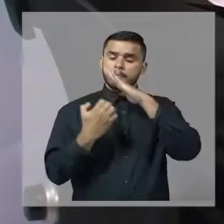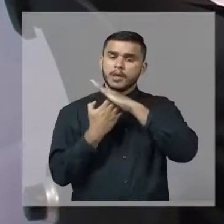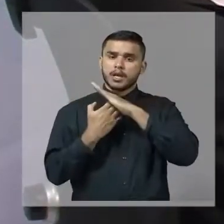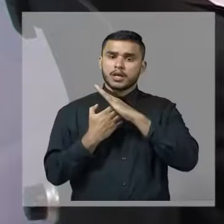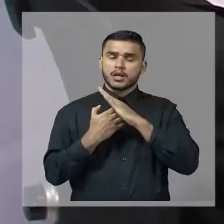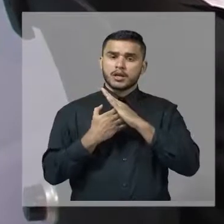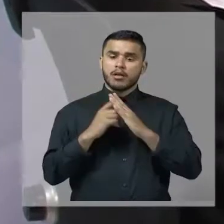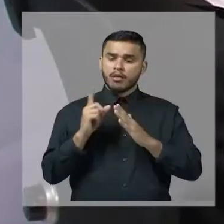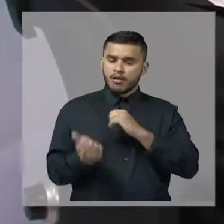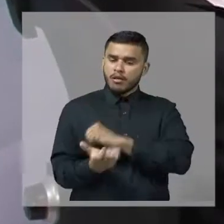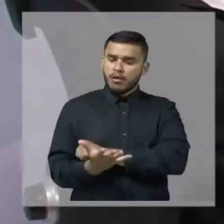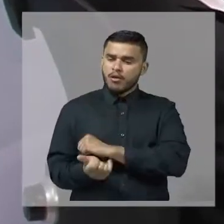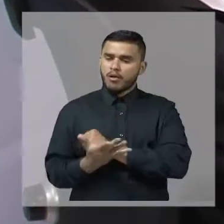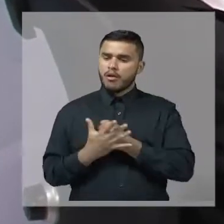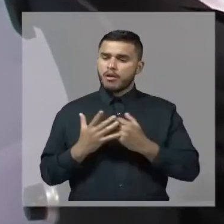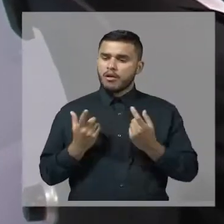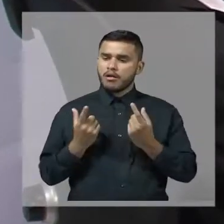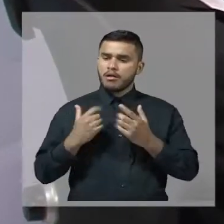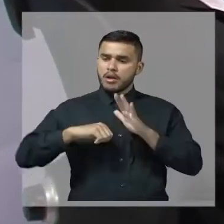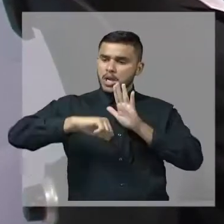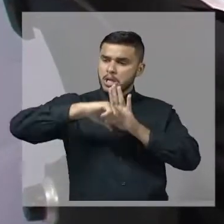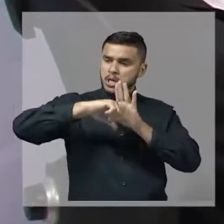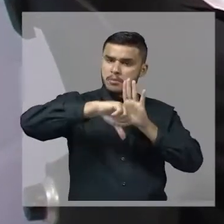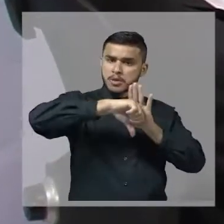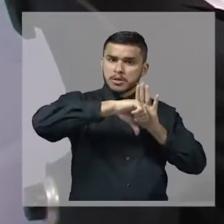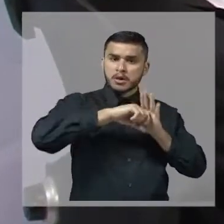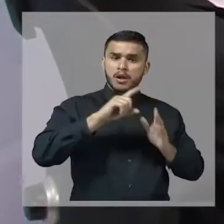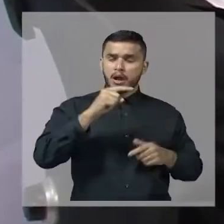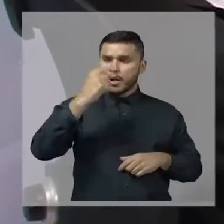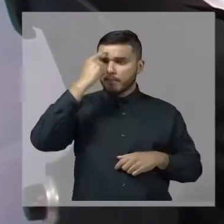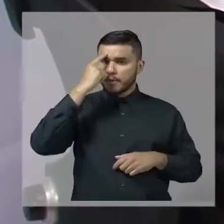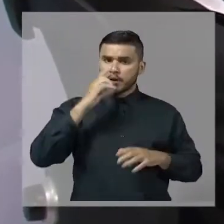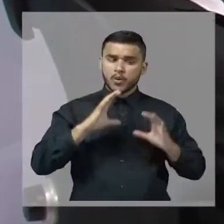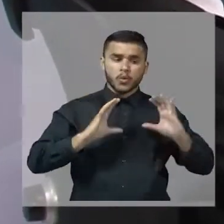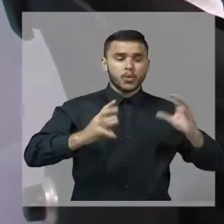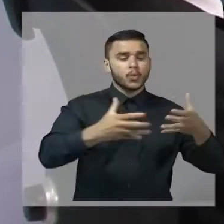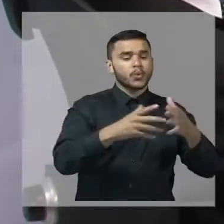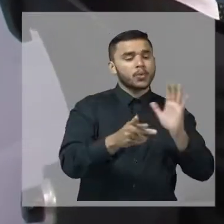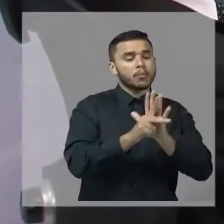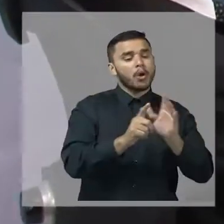empresários passam a ser julgados pelas juntas comerciais.